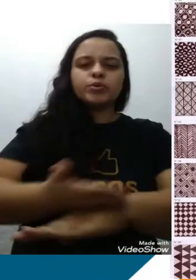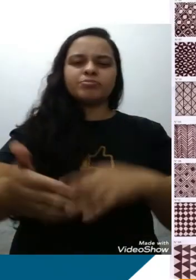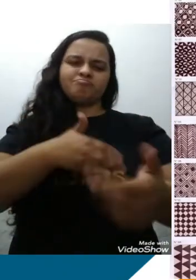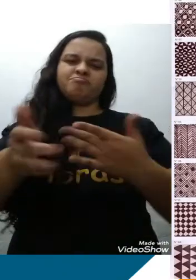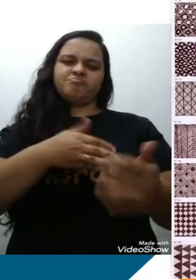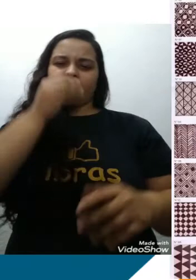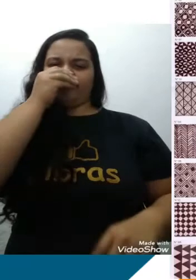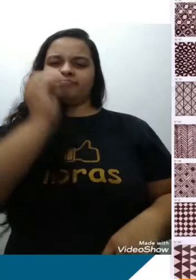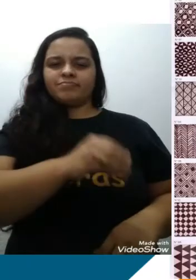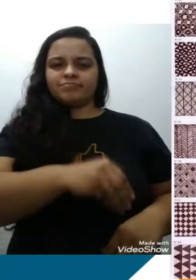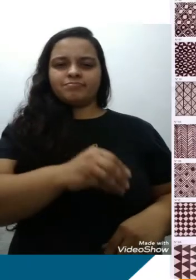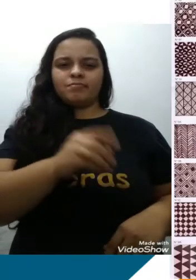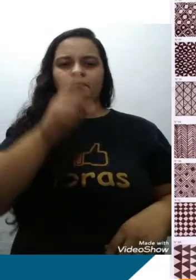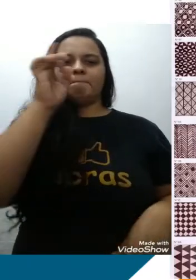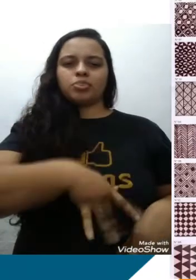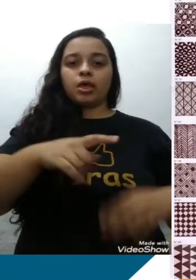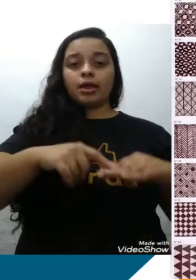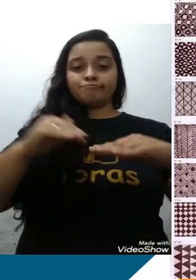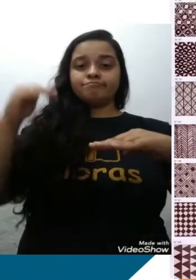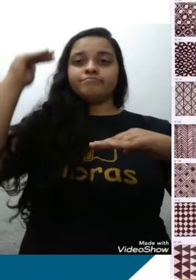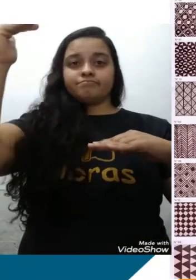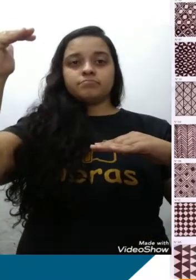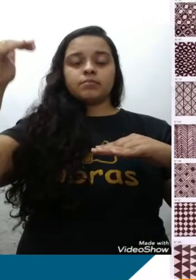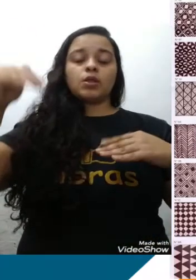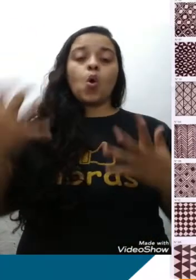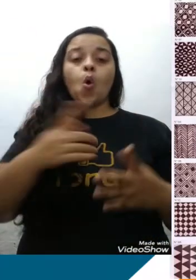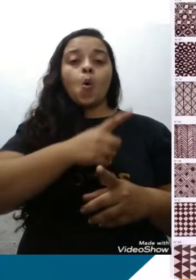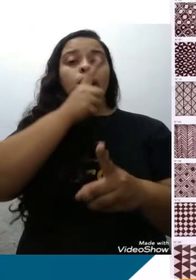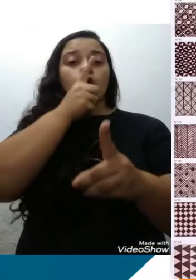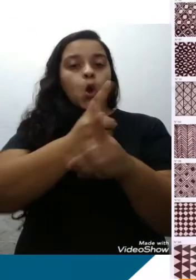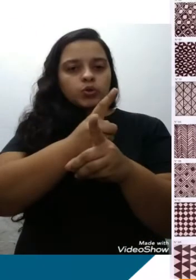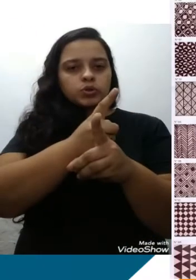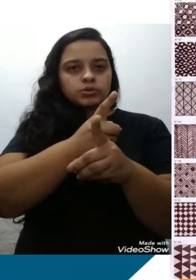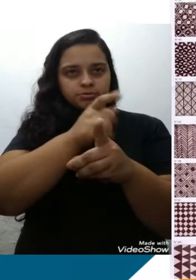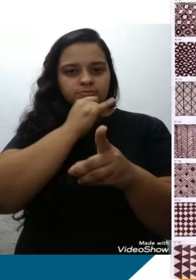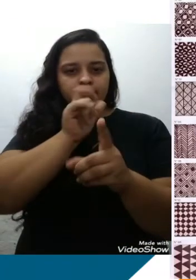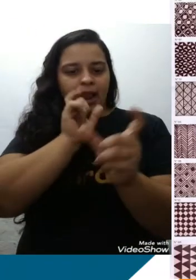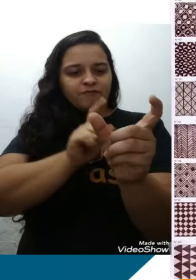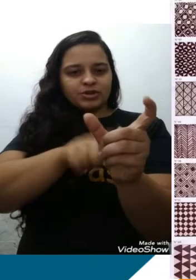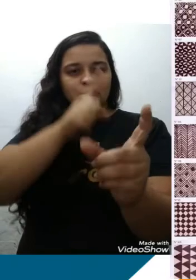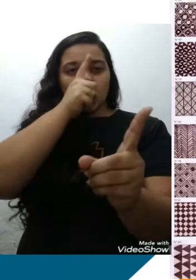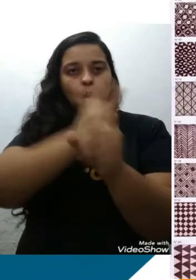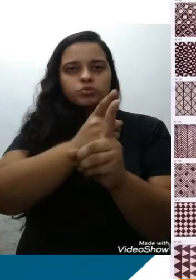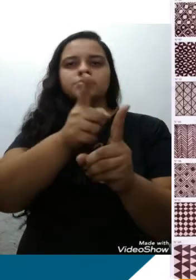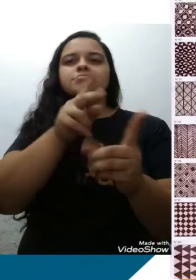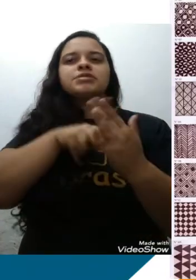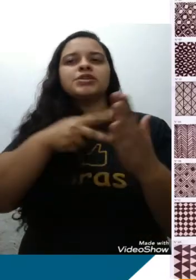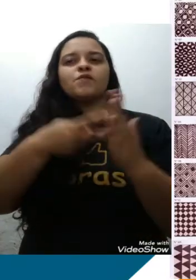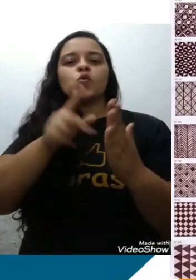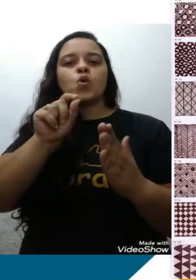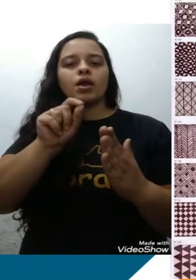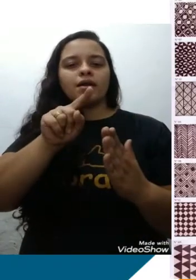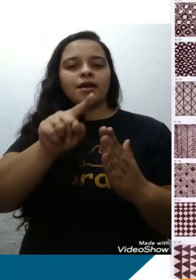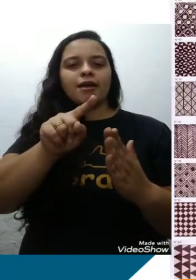mesmo que seja um encontro de estranhamento, não é um encontro pacífico, considera a participação dos indígenas, até o protagonismo dos